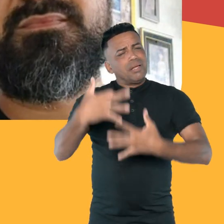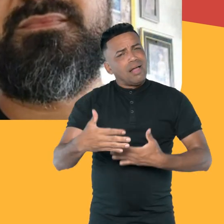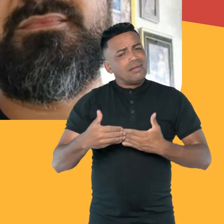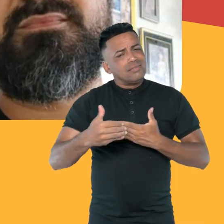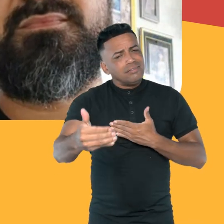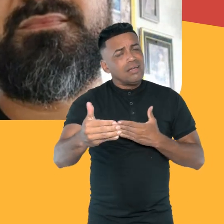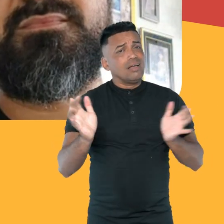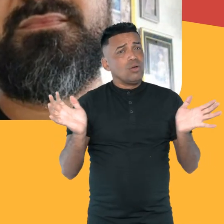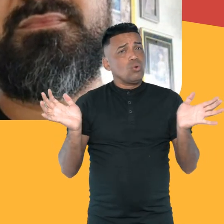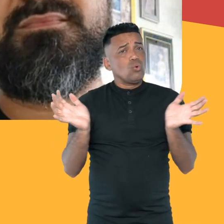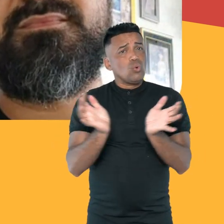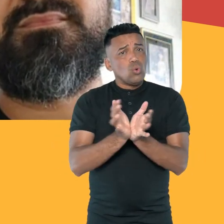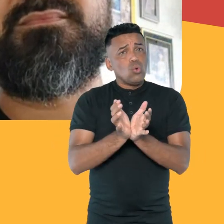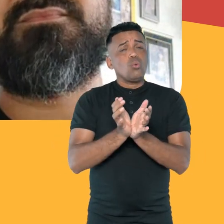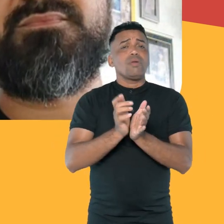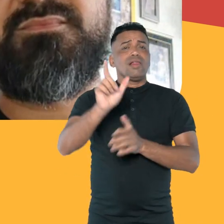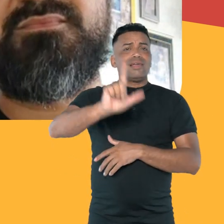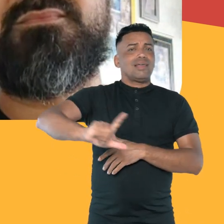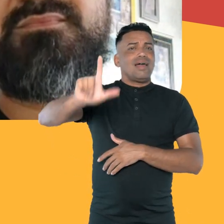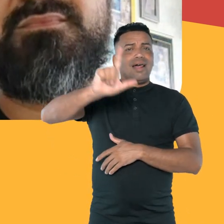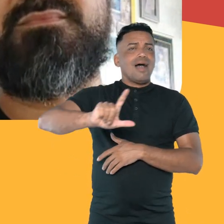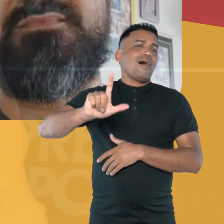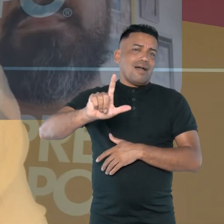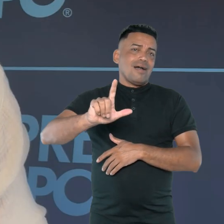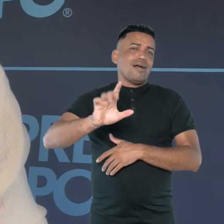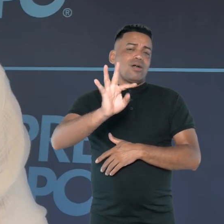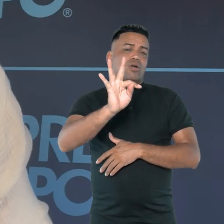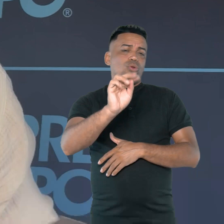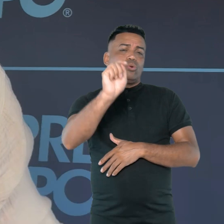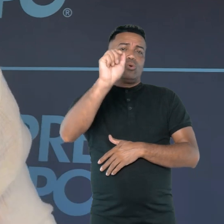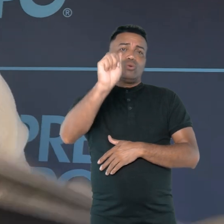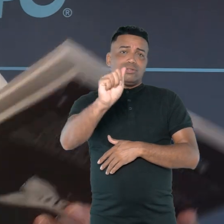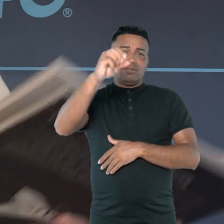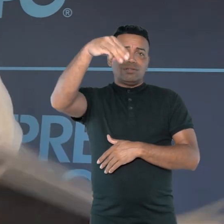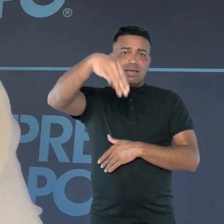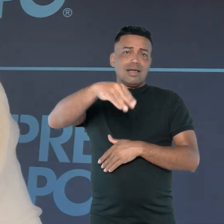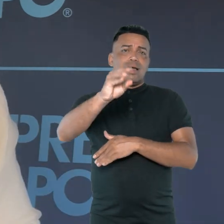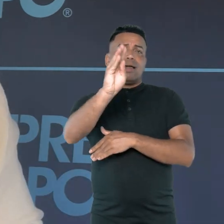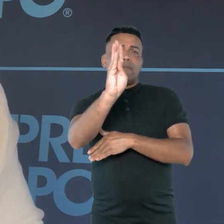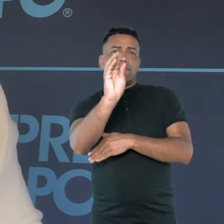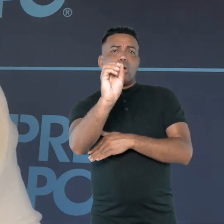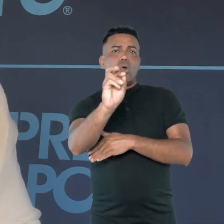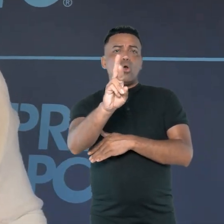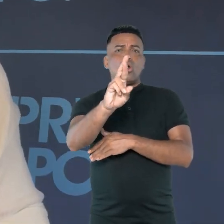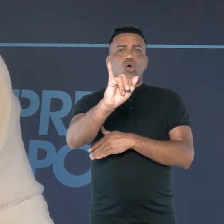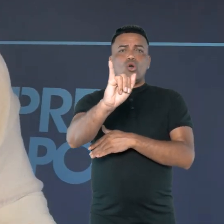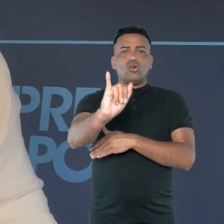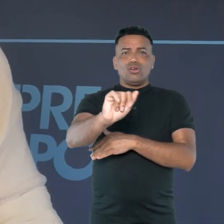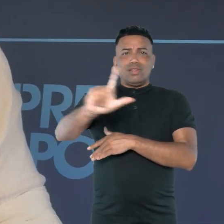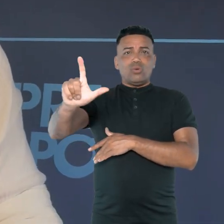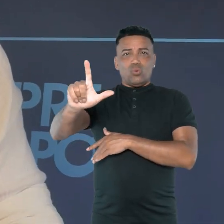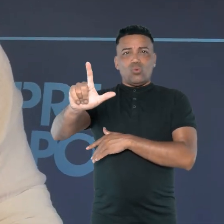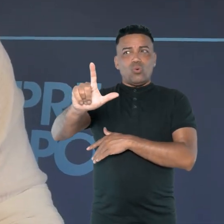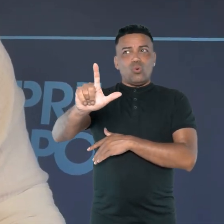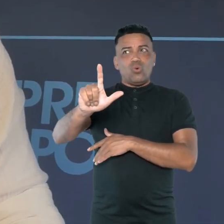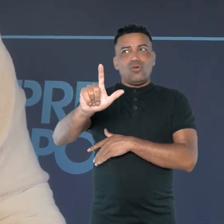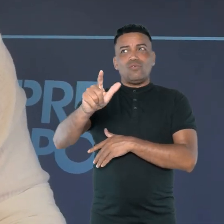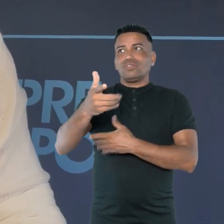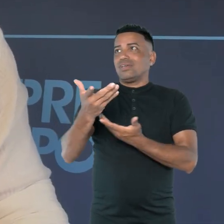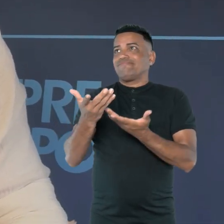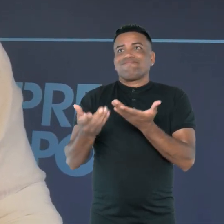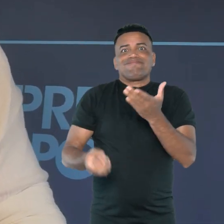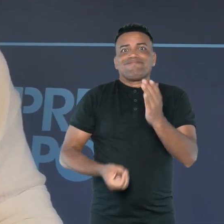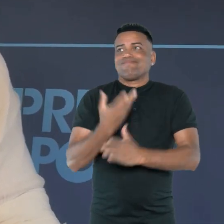do Clube Literário Tamboril, que é uma iniciativa incrível, né, que parece que você tem abraçado aí, que tem te